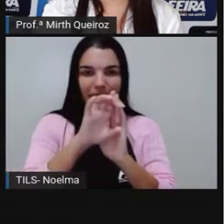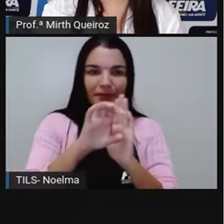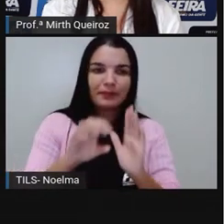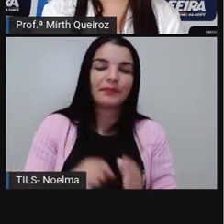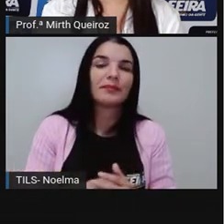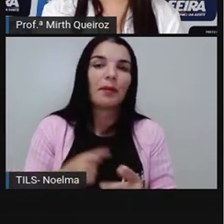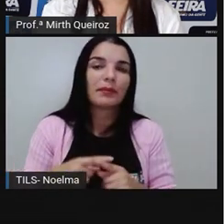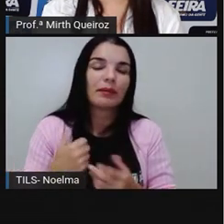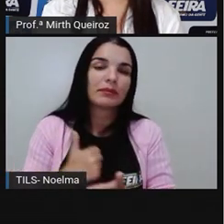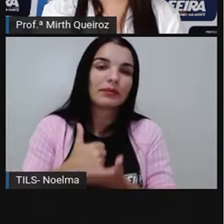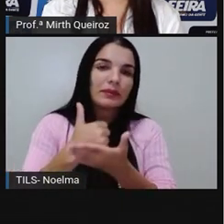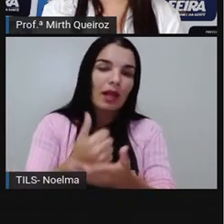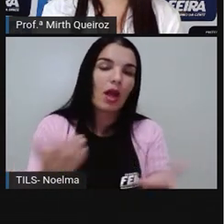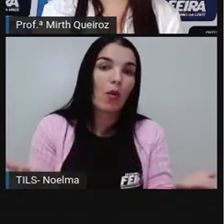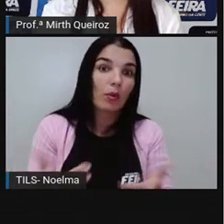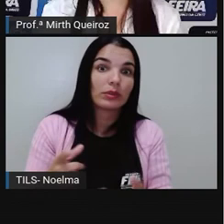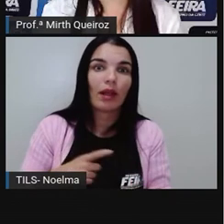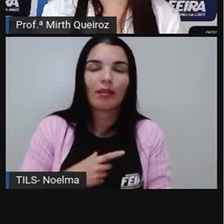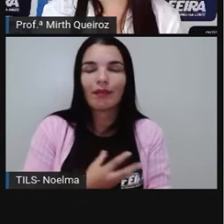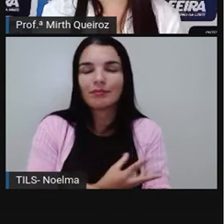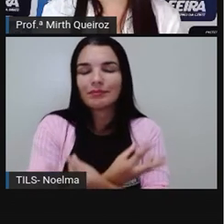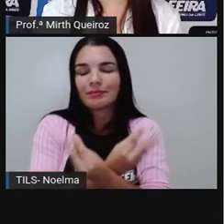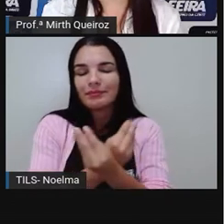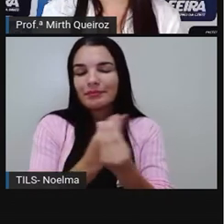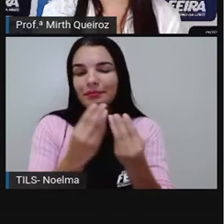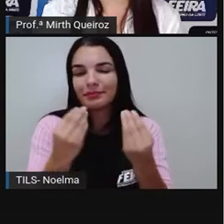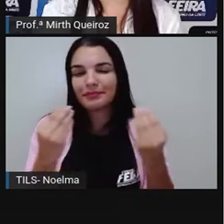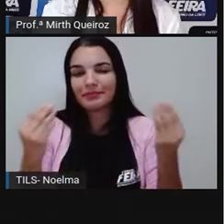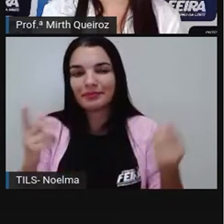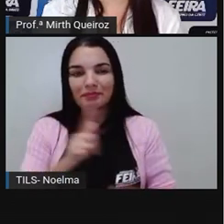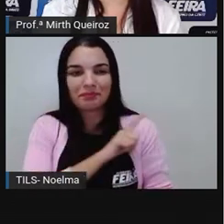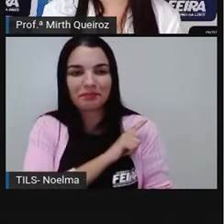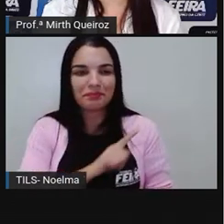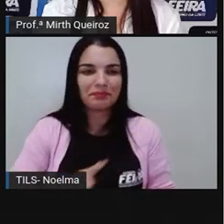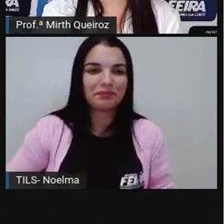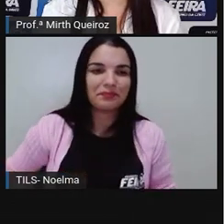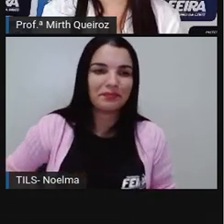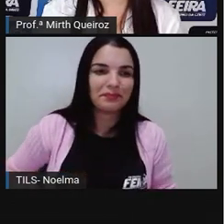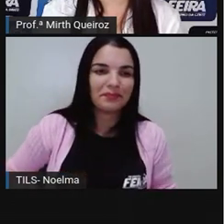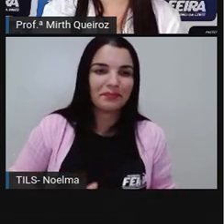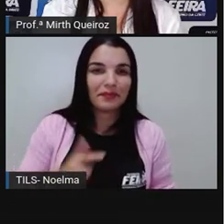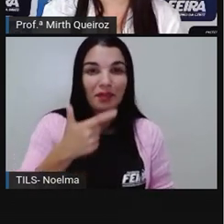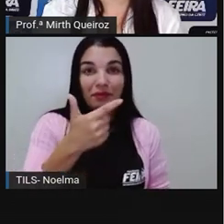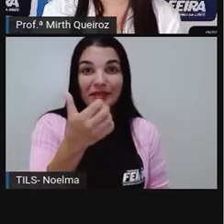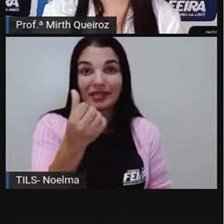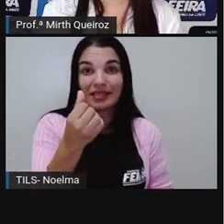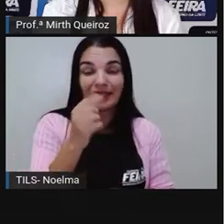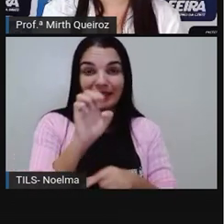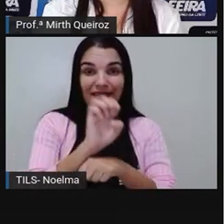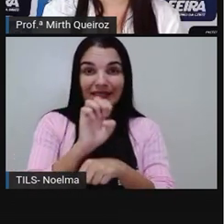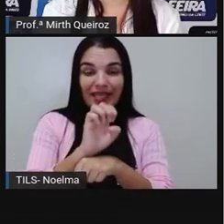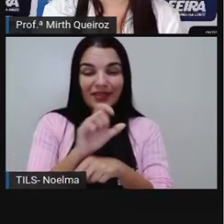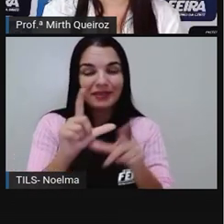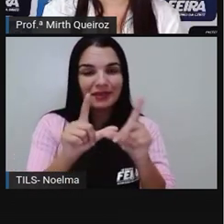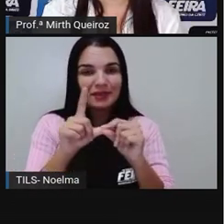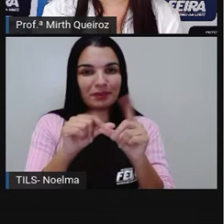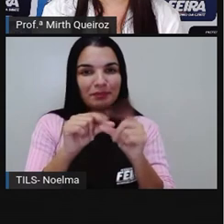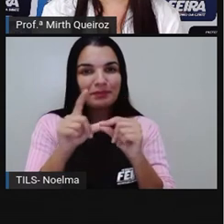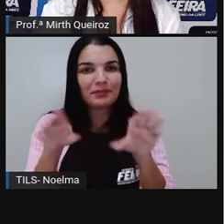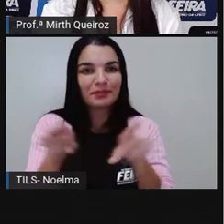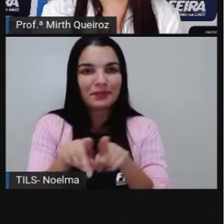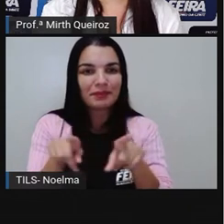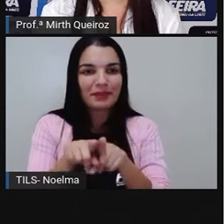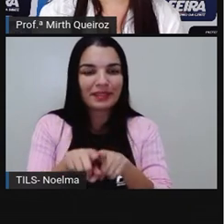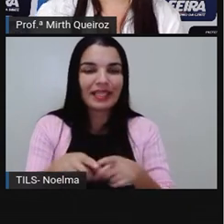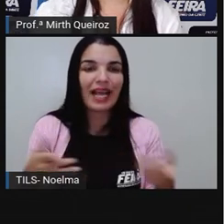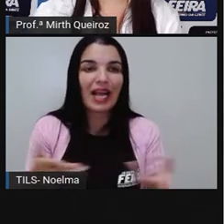auxiliar. E hoje nós temos aí vários governadores, né? No caso, para os 26 estados e o Distrito Federal.